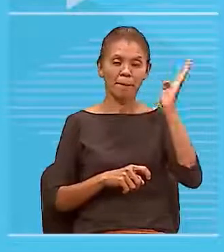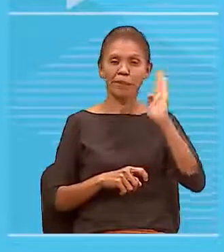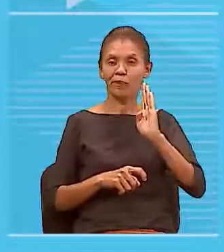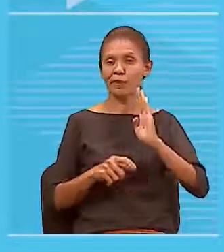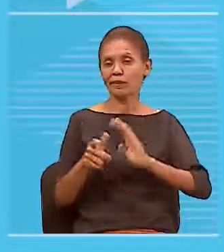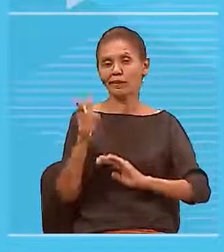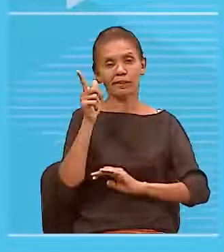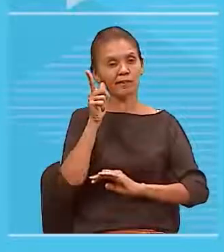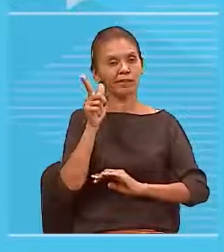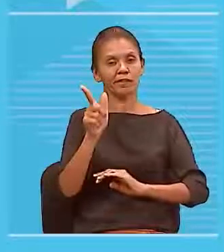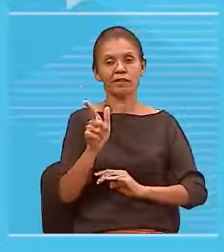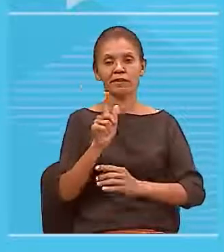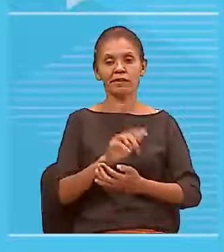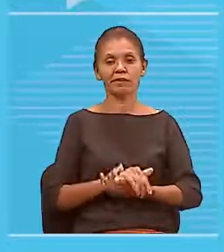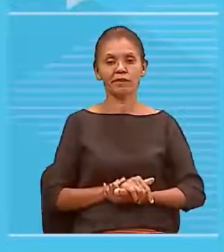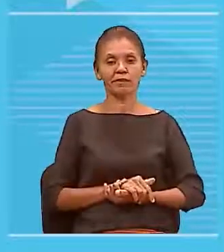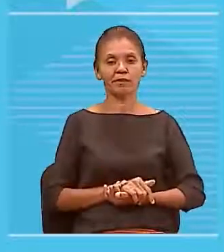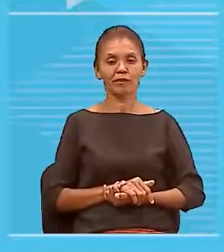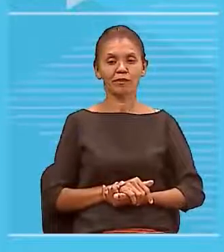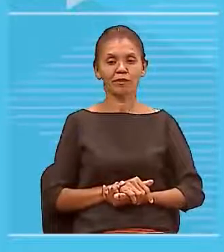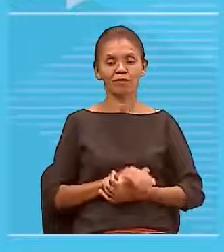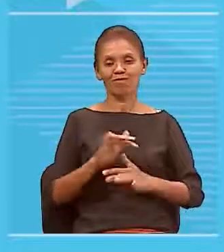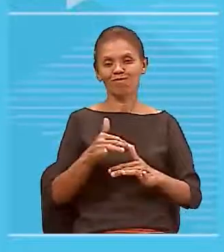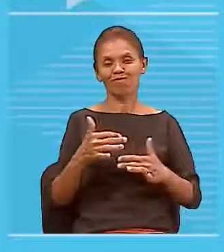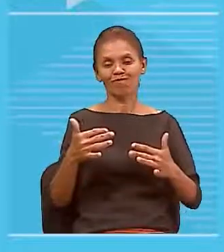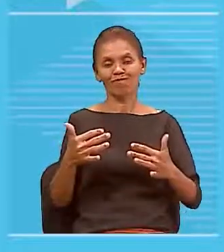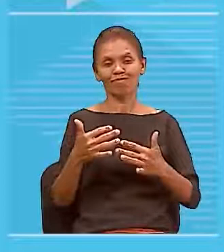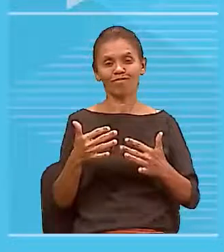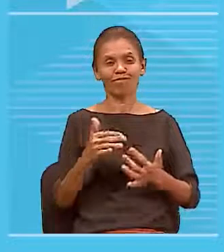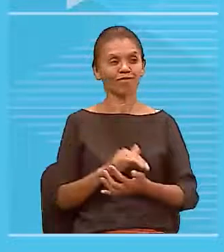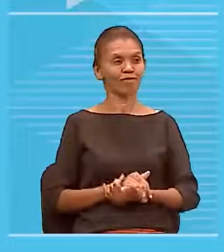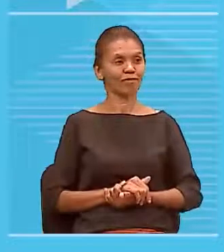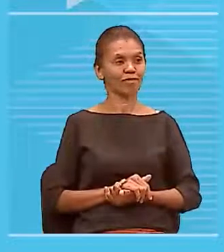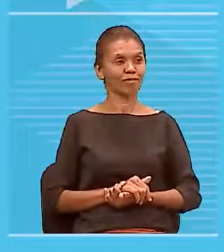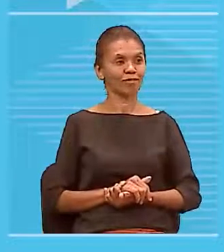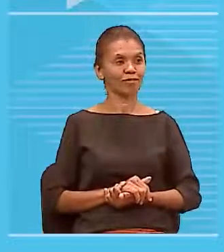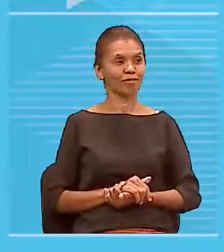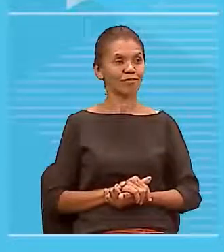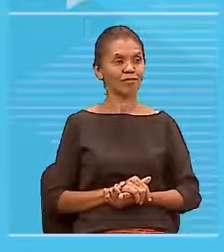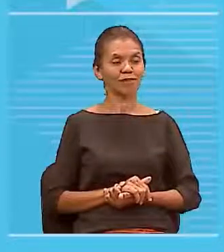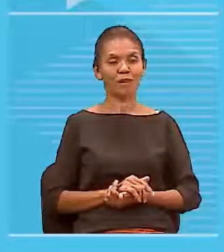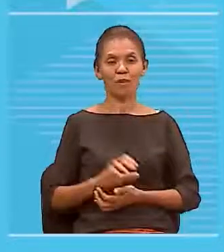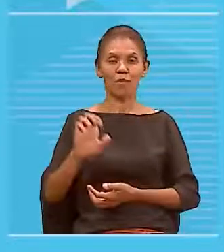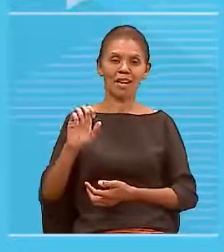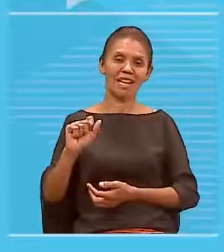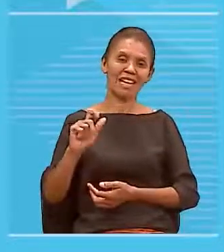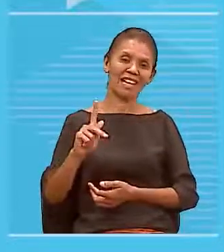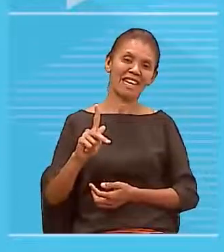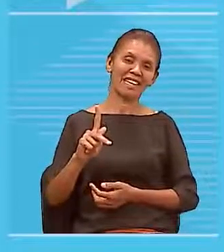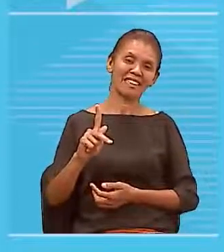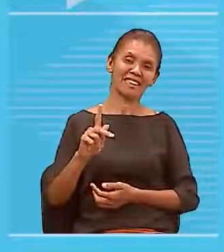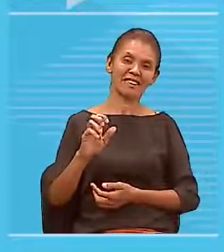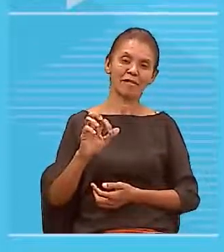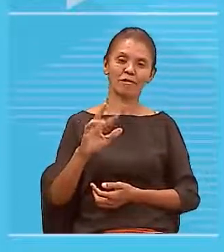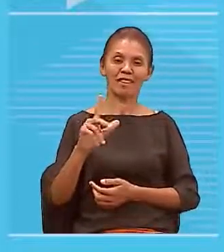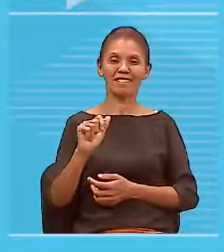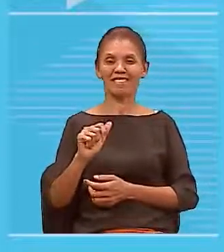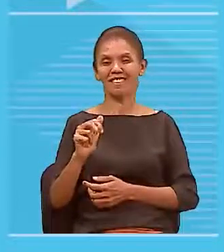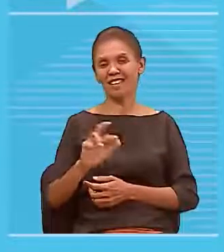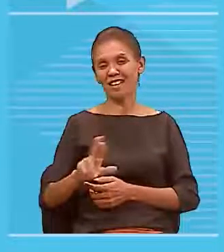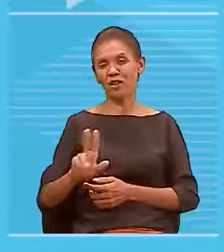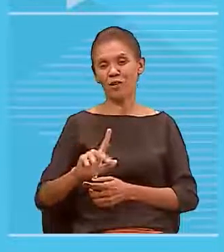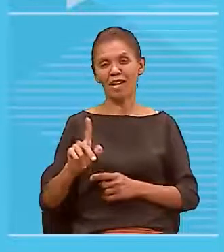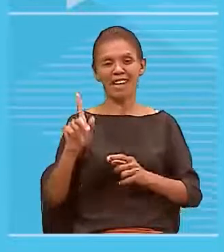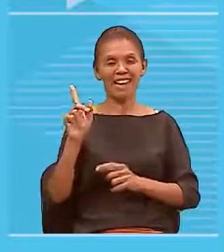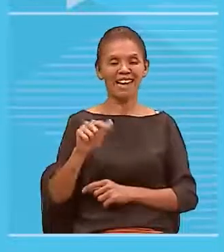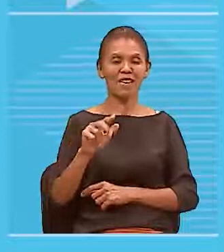Ele não consegue se reproduzir com a burra. Então, ele não é uma espécie. O burro é um